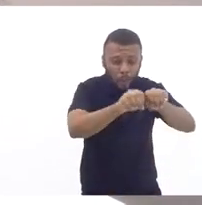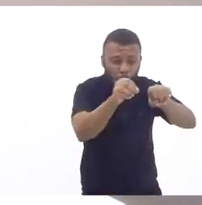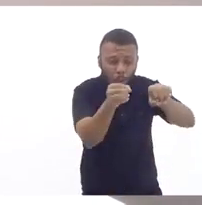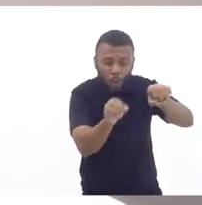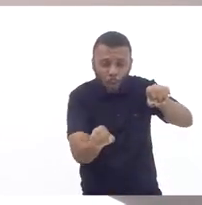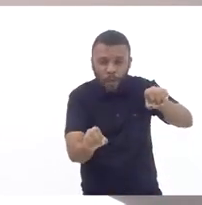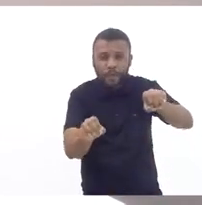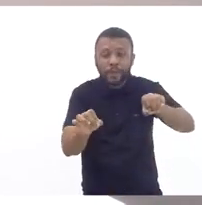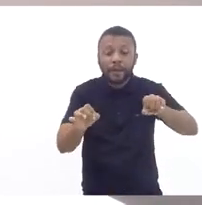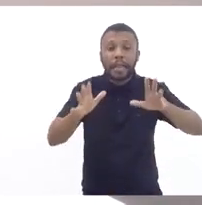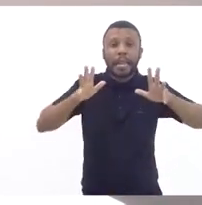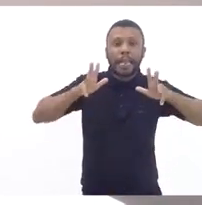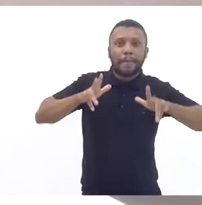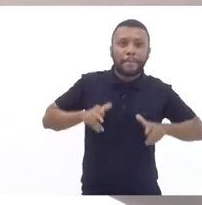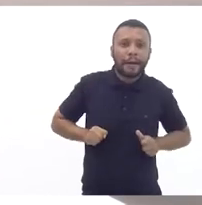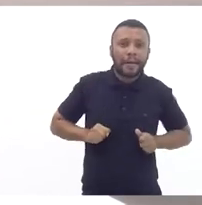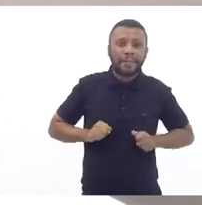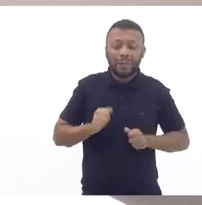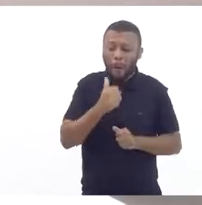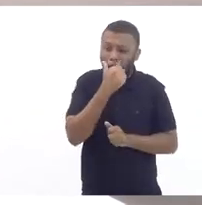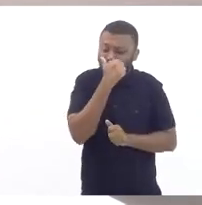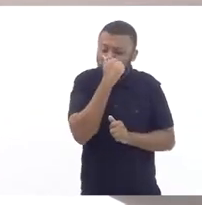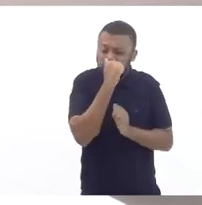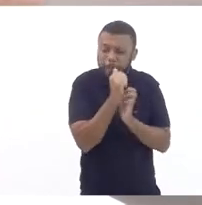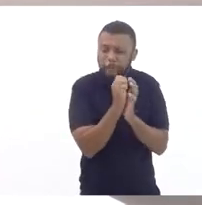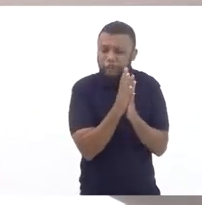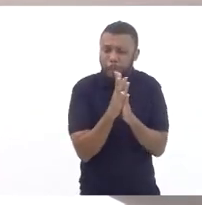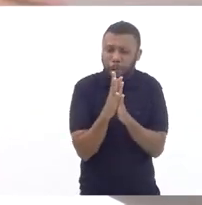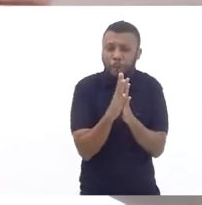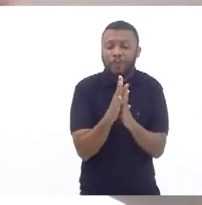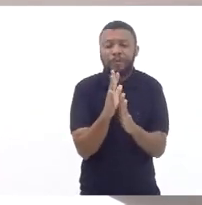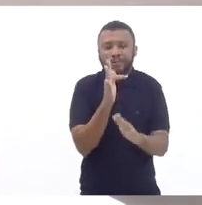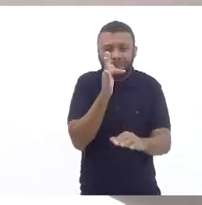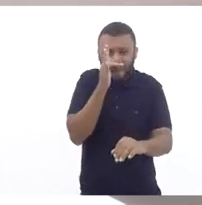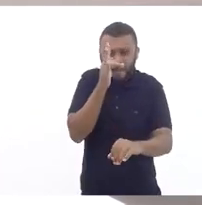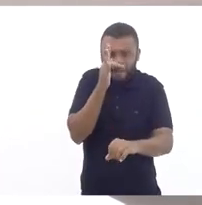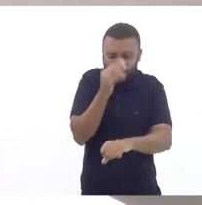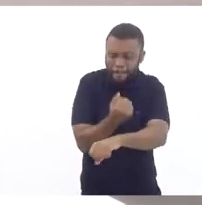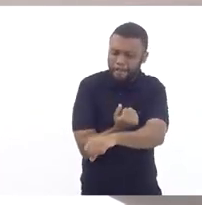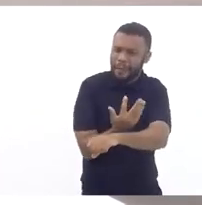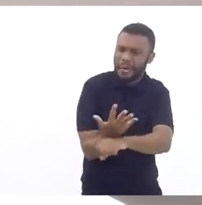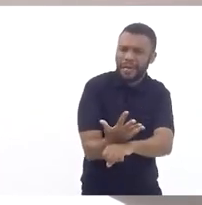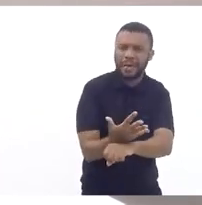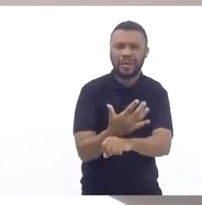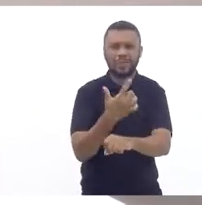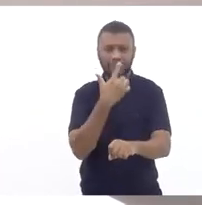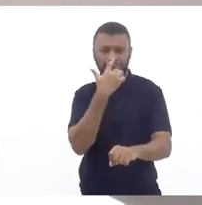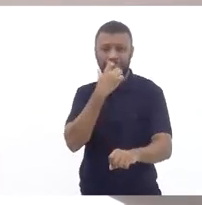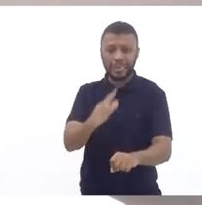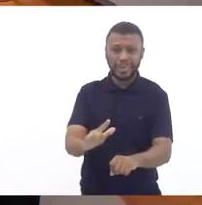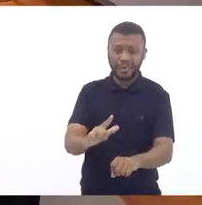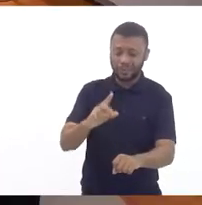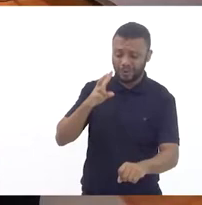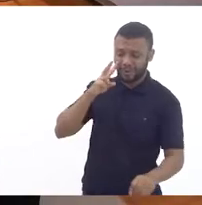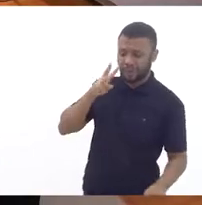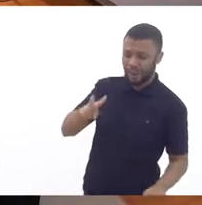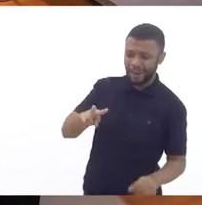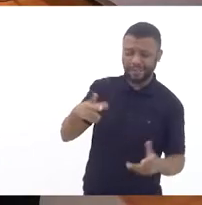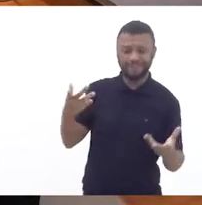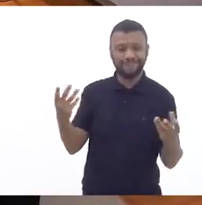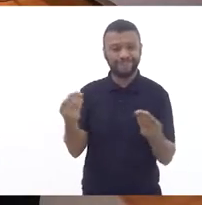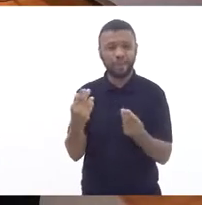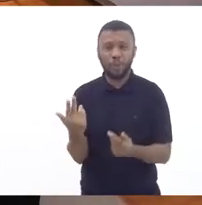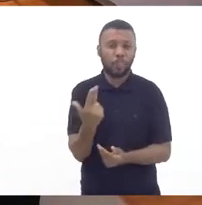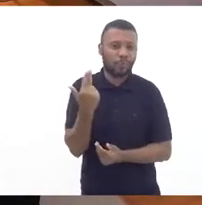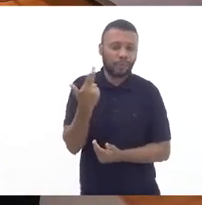delas estão limpas. Pelo contrário, estão todas elas entupidas, não só de mato, como de lixo. Temos que não dar nem para ver de perto. As